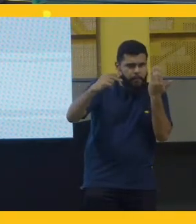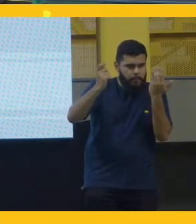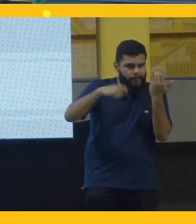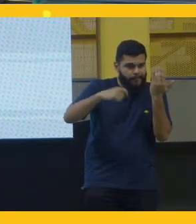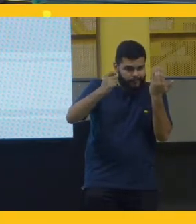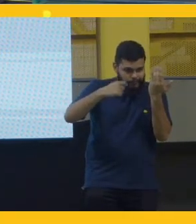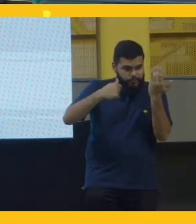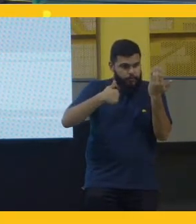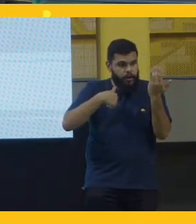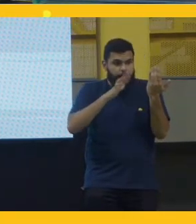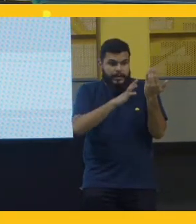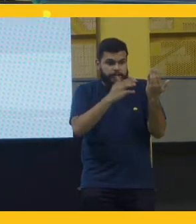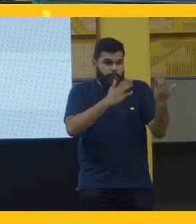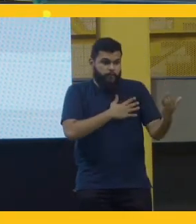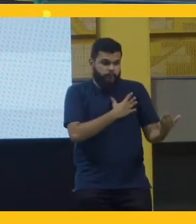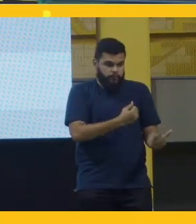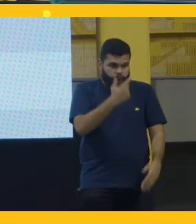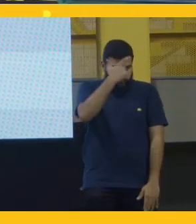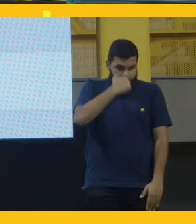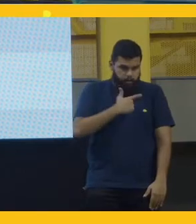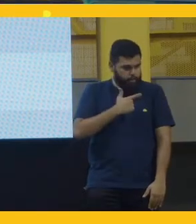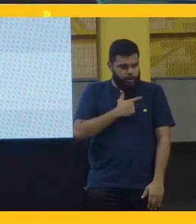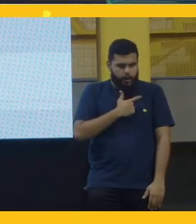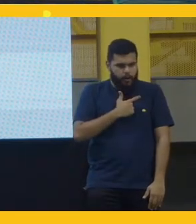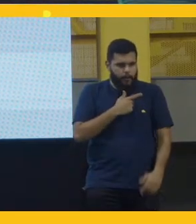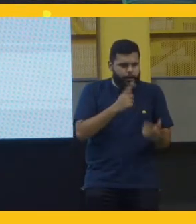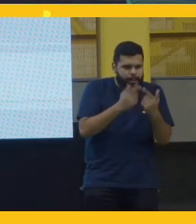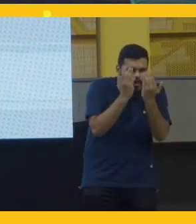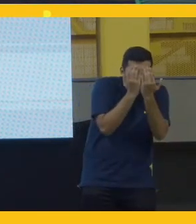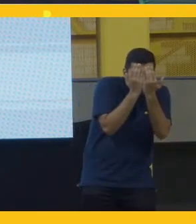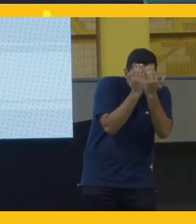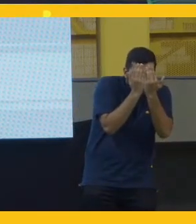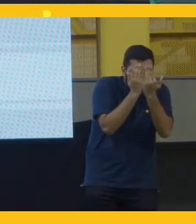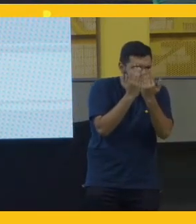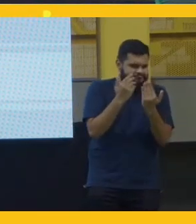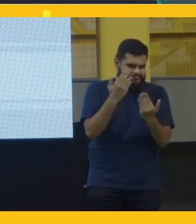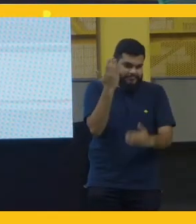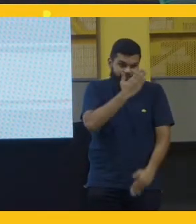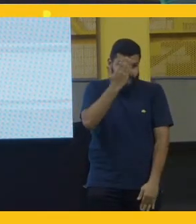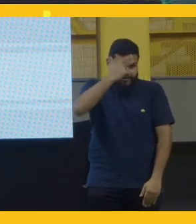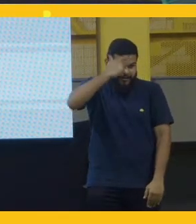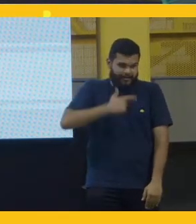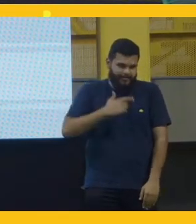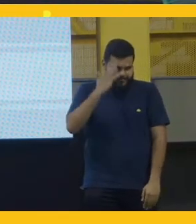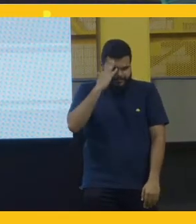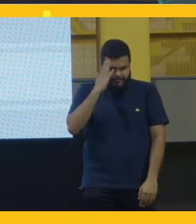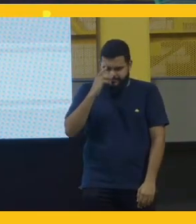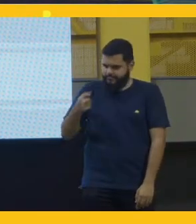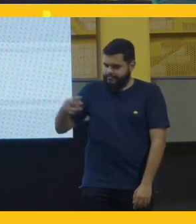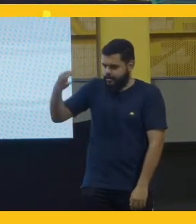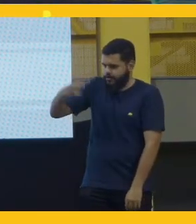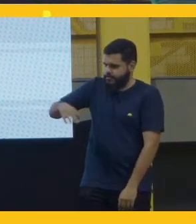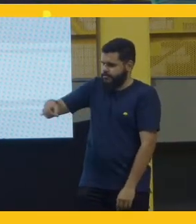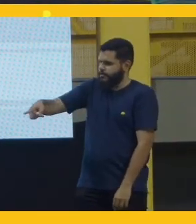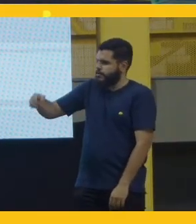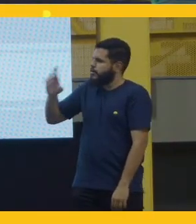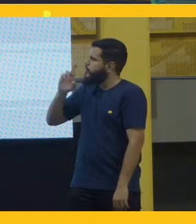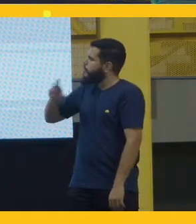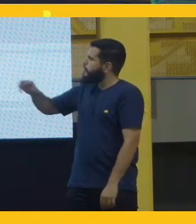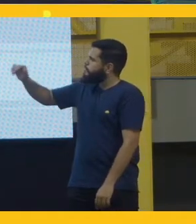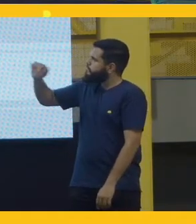me ver. Então a alternativa correta para essa questão já é de cara a alternativa